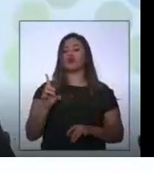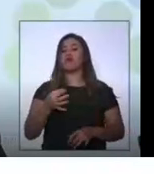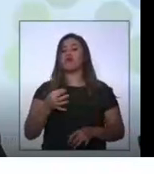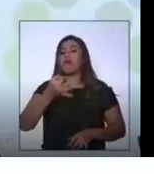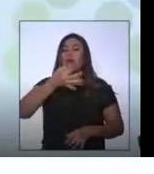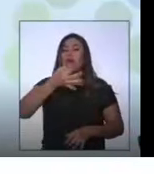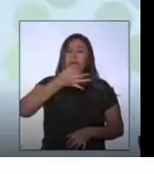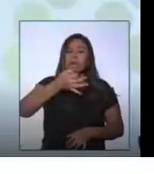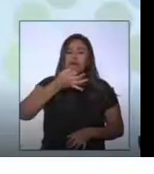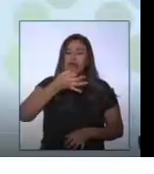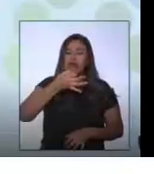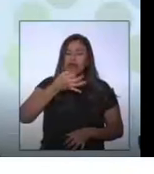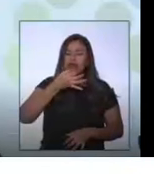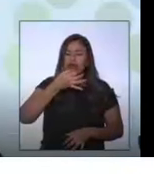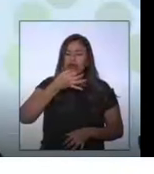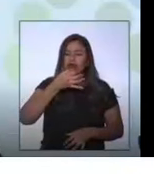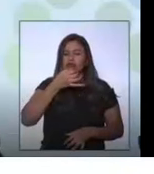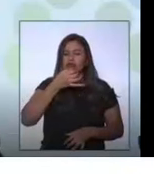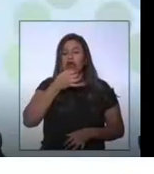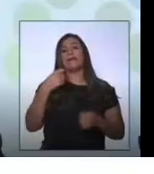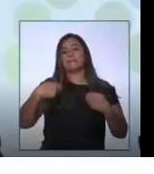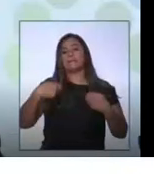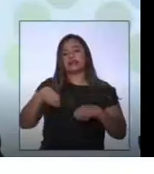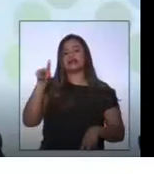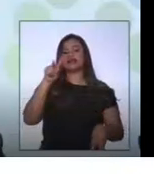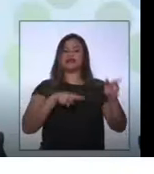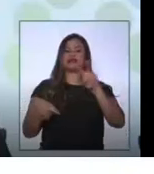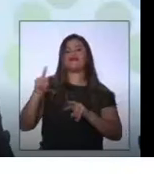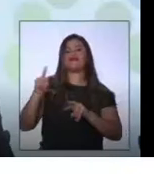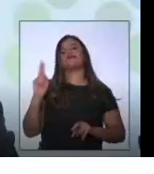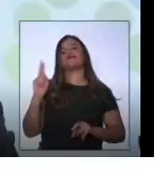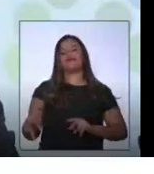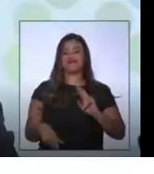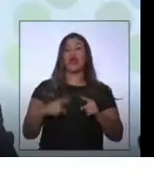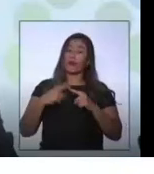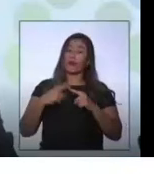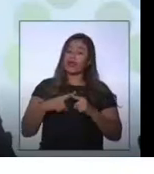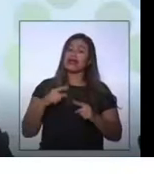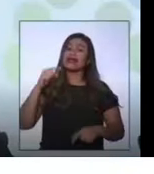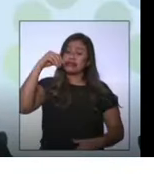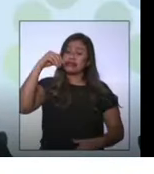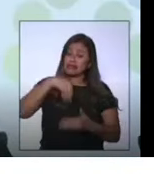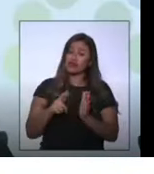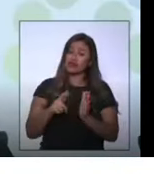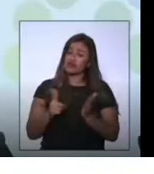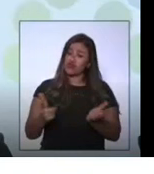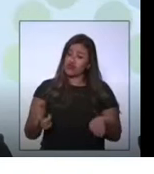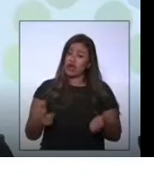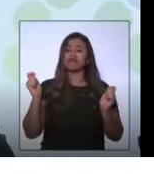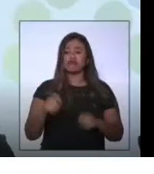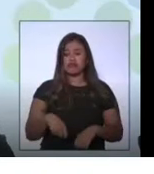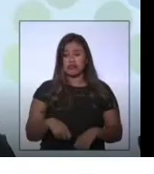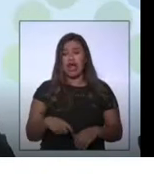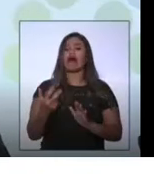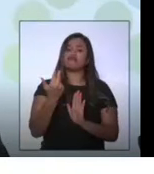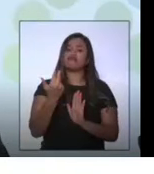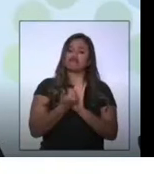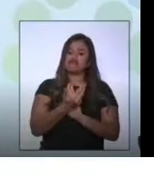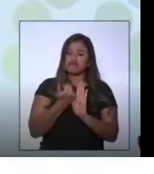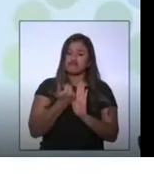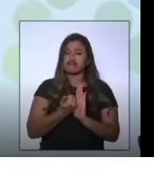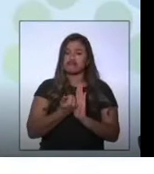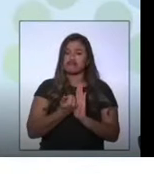a gente tem que ler de outra maneira. Porque num jornal cabe opinião, sim, tá certo? Assim como cabem imagens, cabem gráficos. A